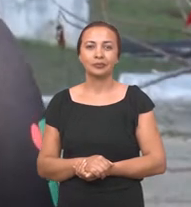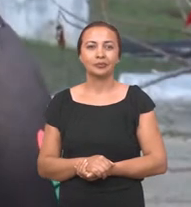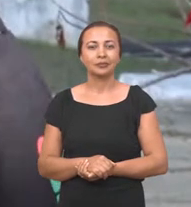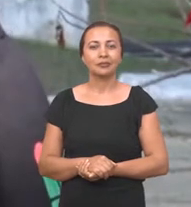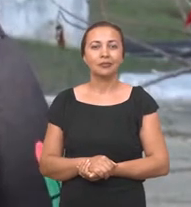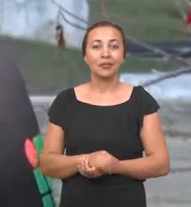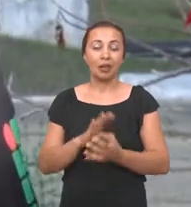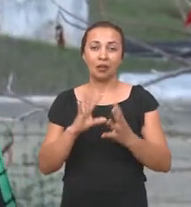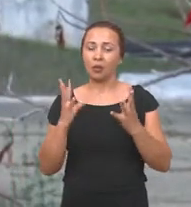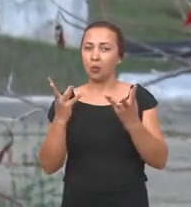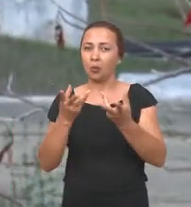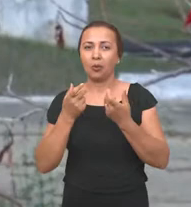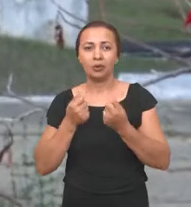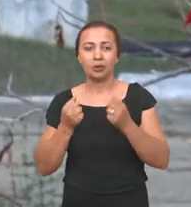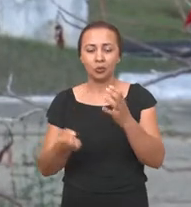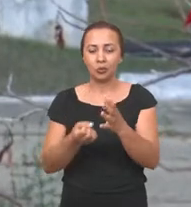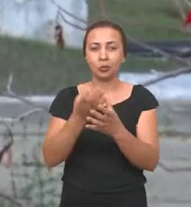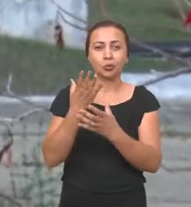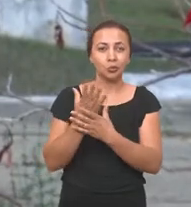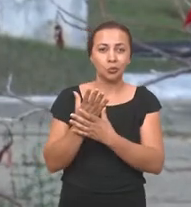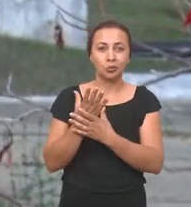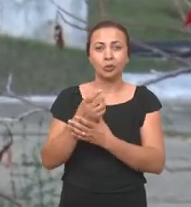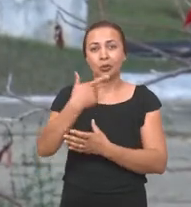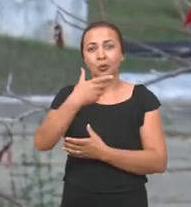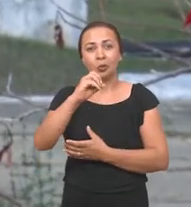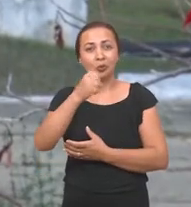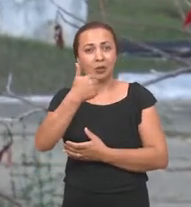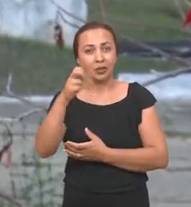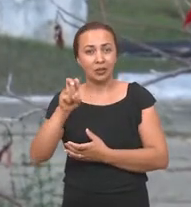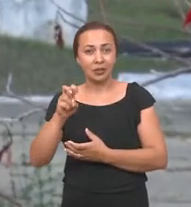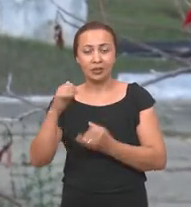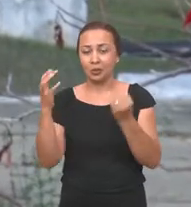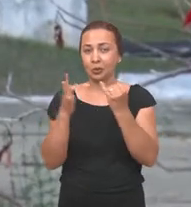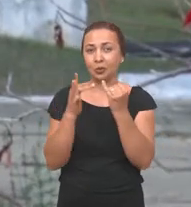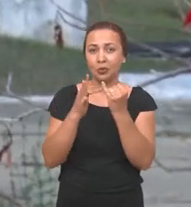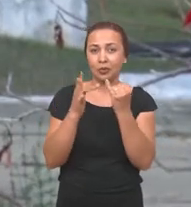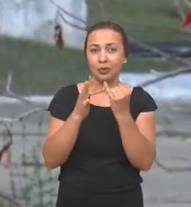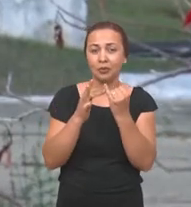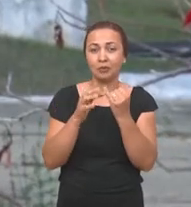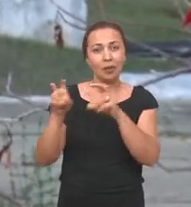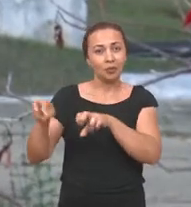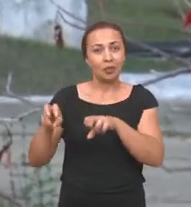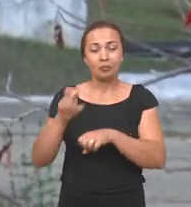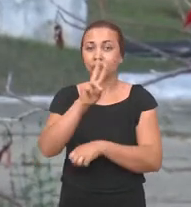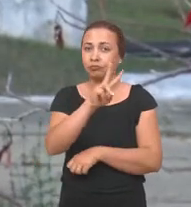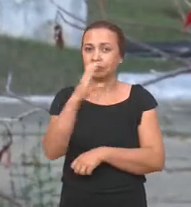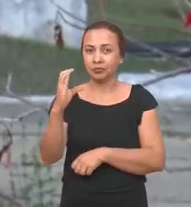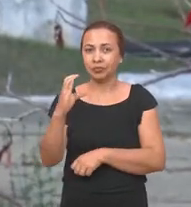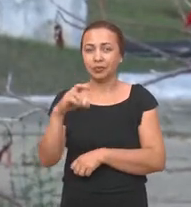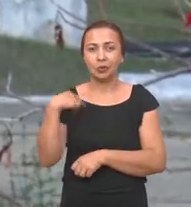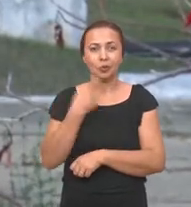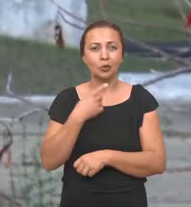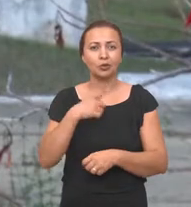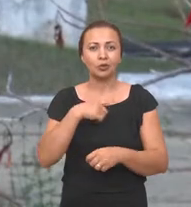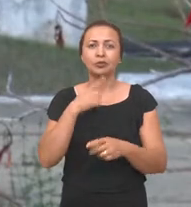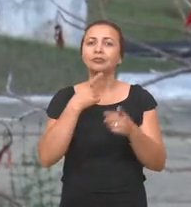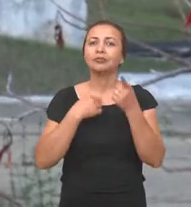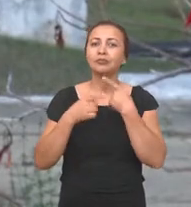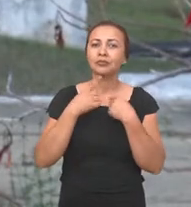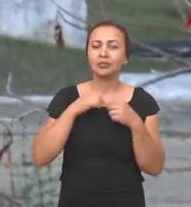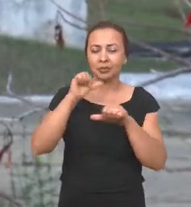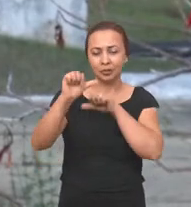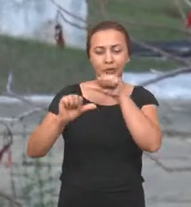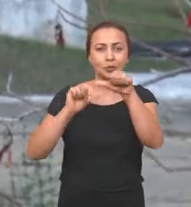Portal da Inovação e Qualidade surgiu em 2015 no IFBA do campus de Vitória da Conquista. A gente tinha aquela necessidade